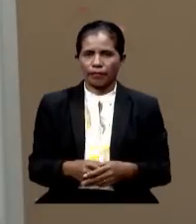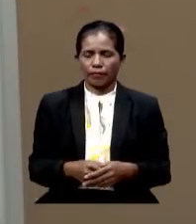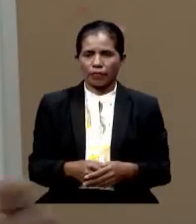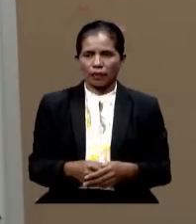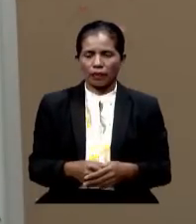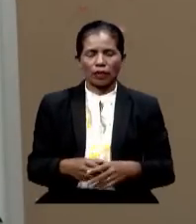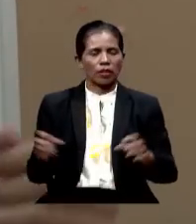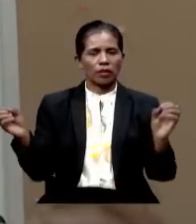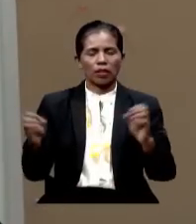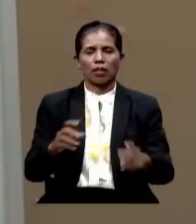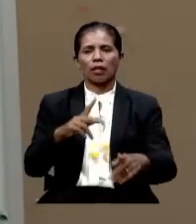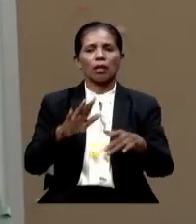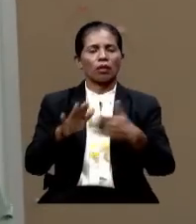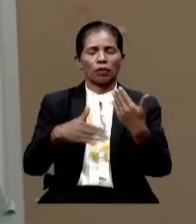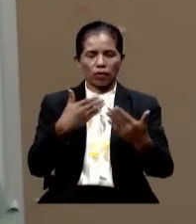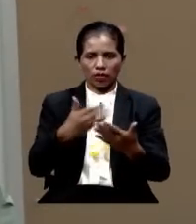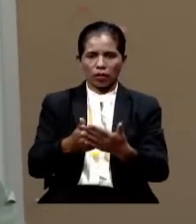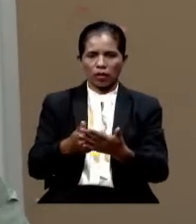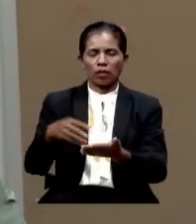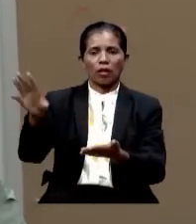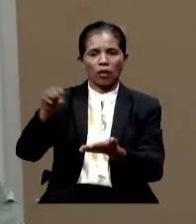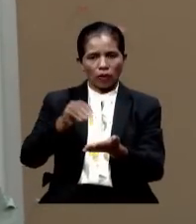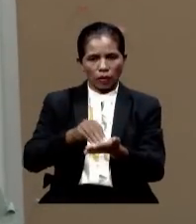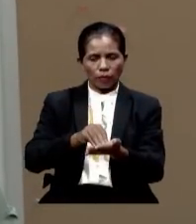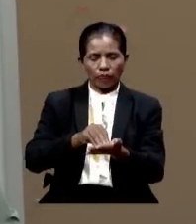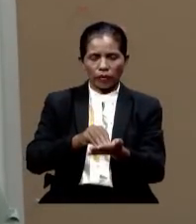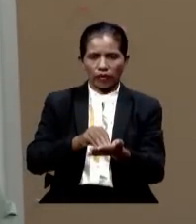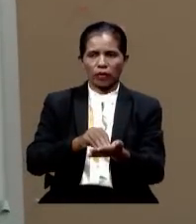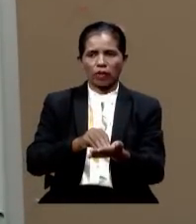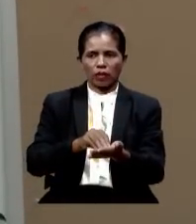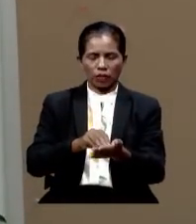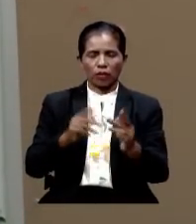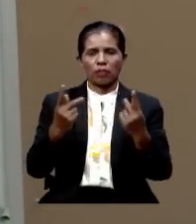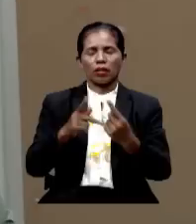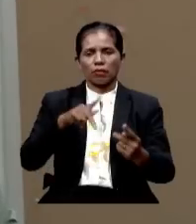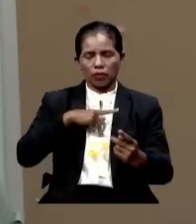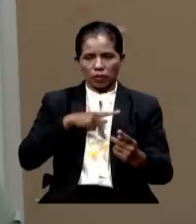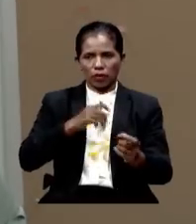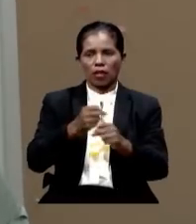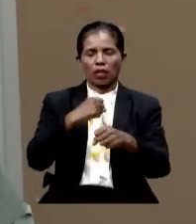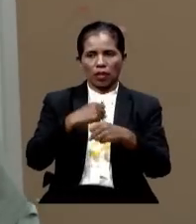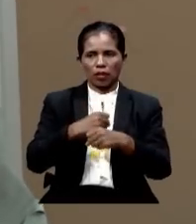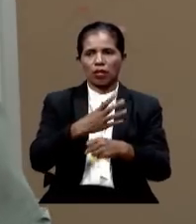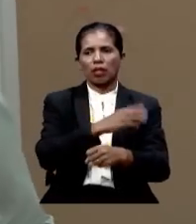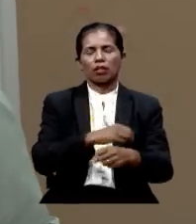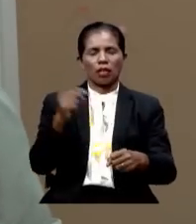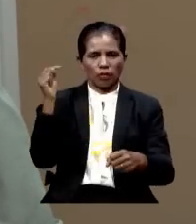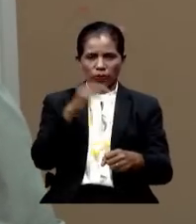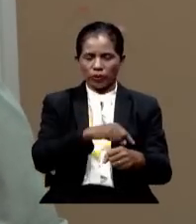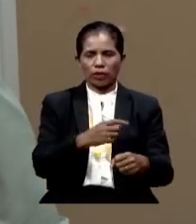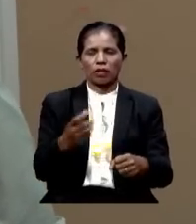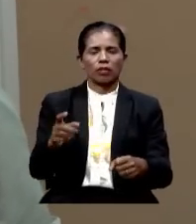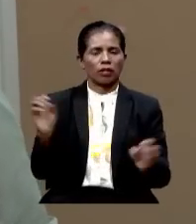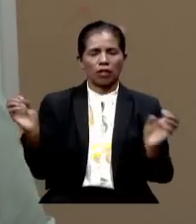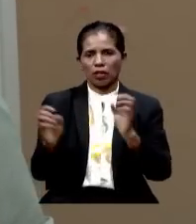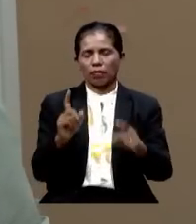Se la tolera buat tidak halok setor privado nian ba buat tidak halok sira hal pemalsuan sira hanene ne la